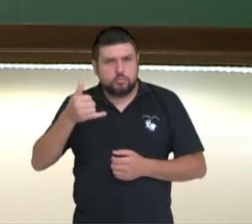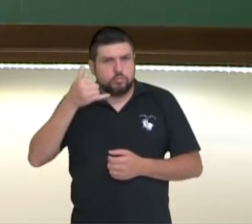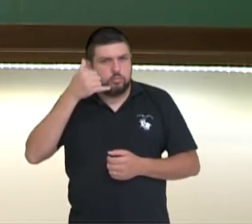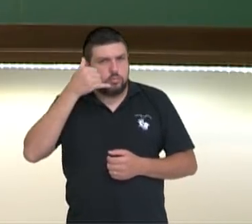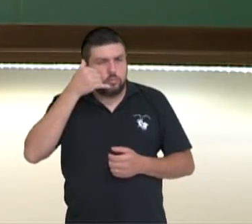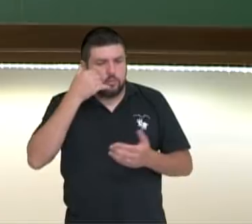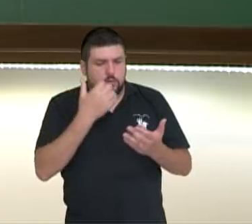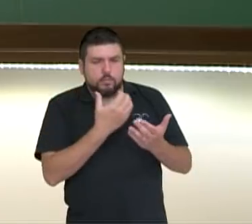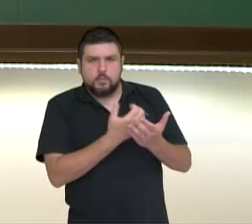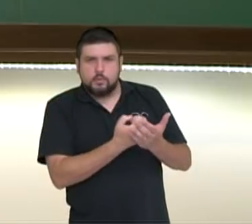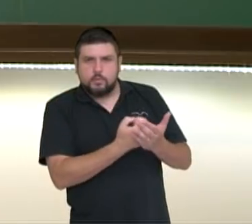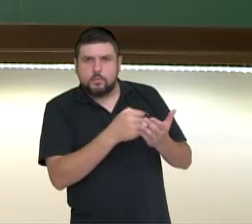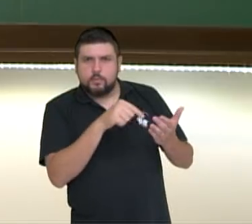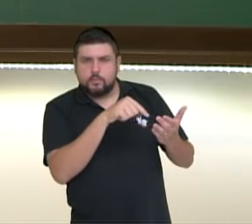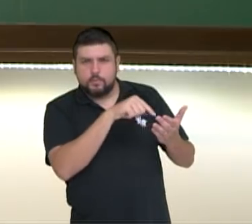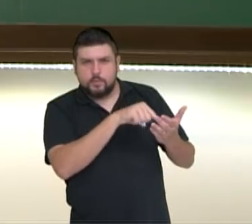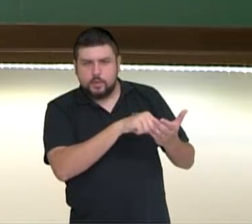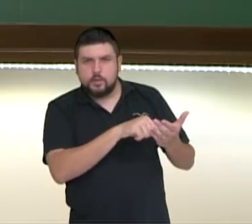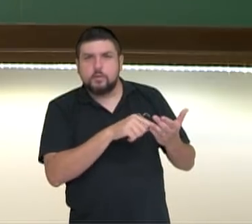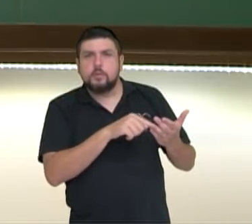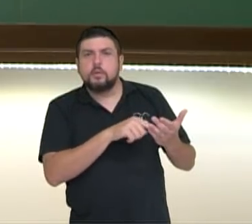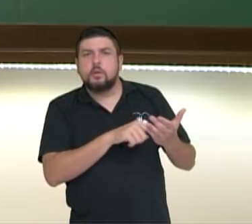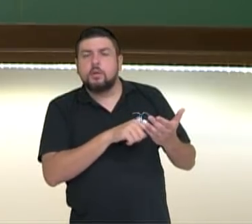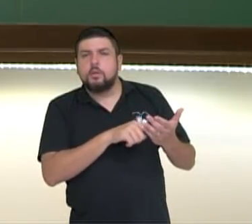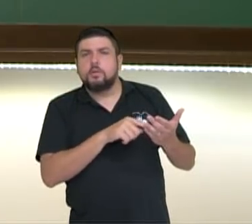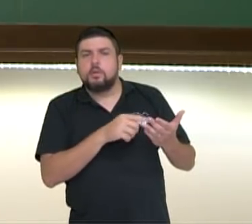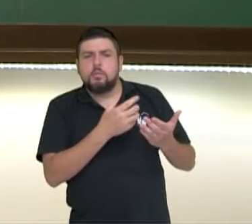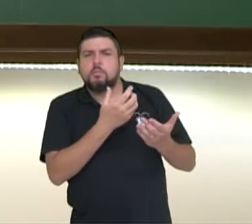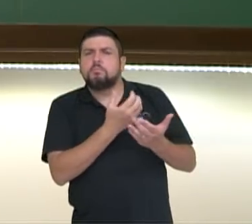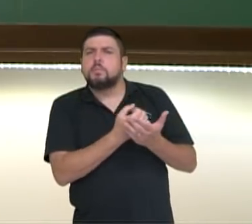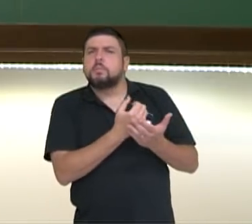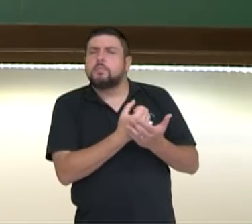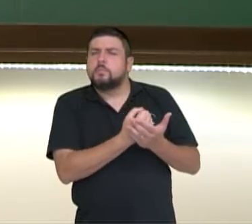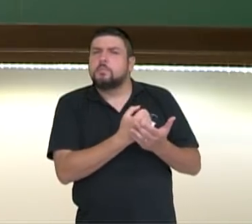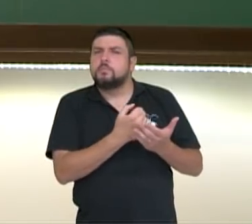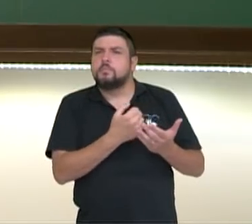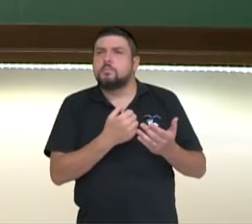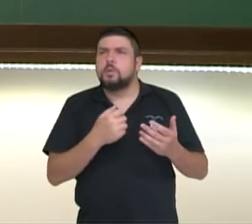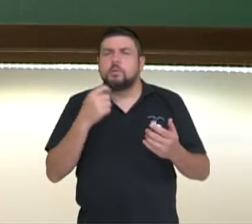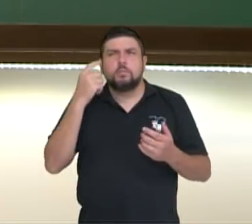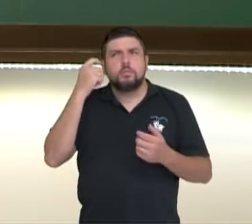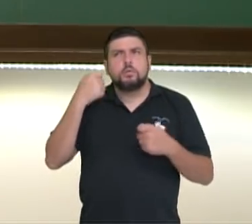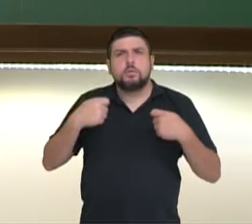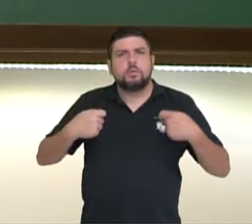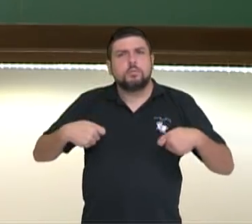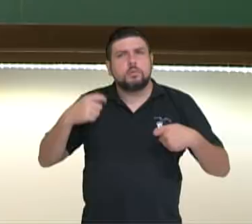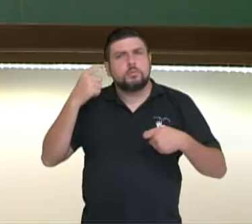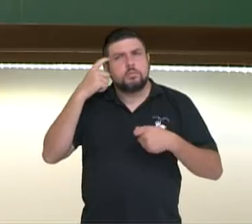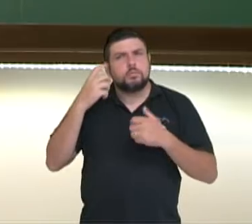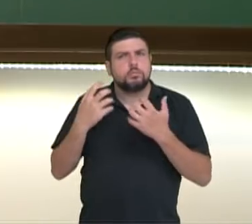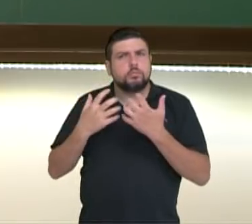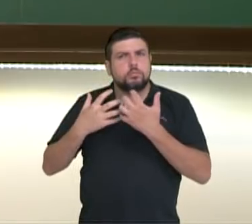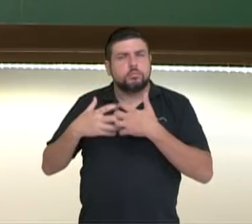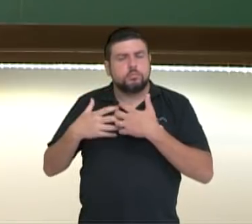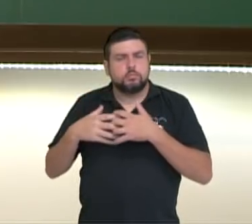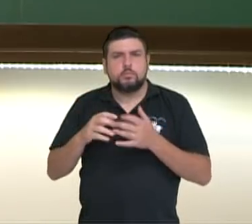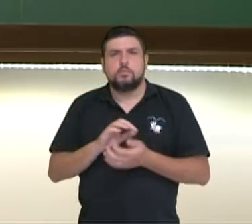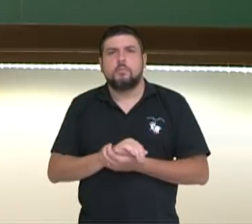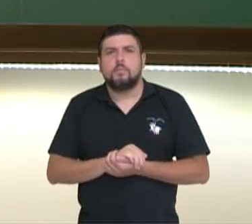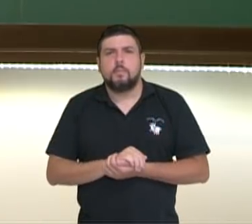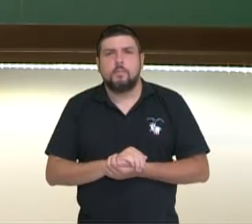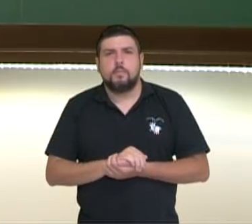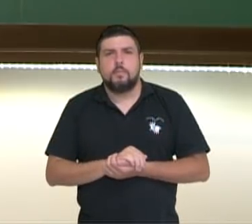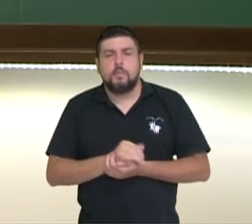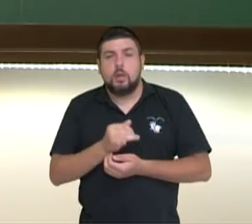uso dos aplicativos que nós podemos colocar nos nossos smartphones. Quando a gente abre uma loja